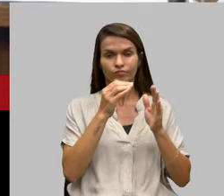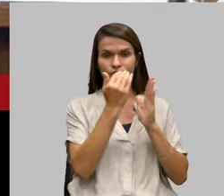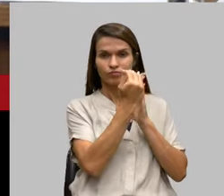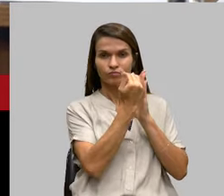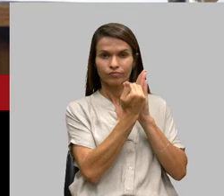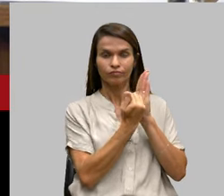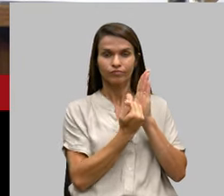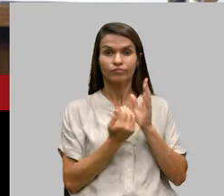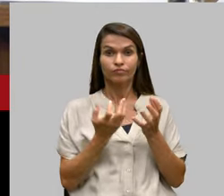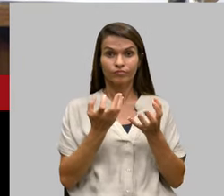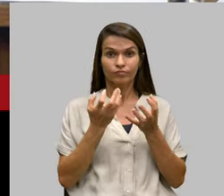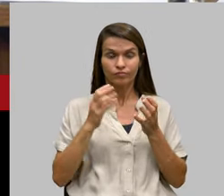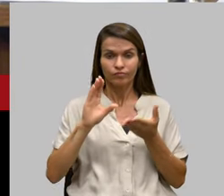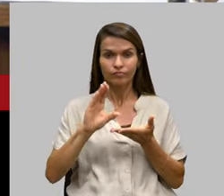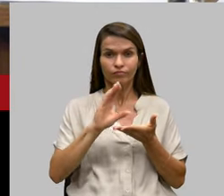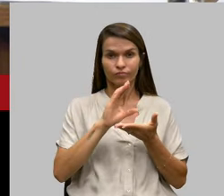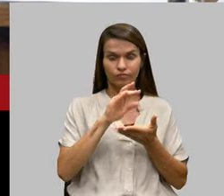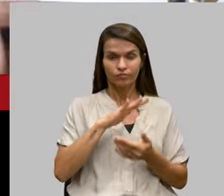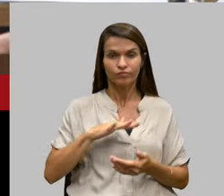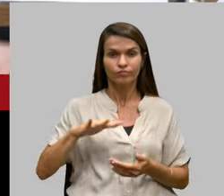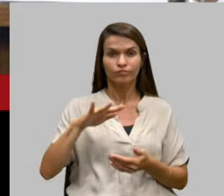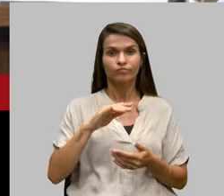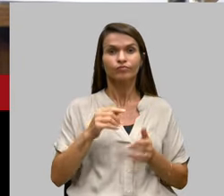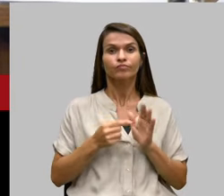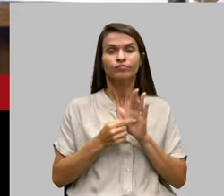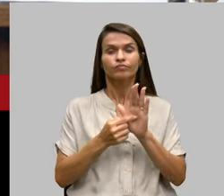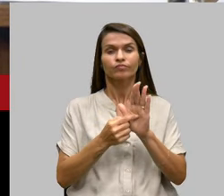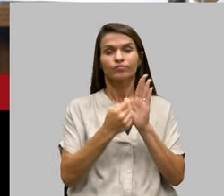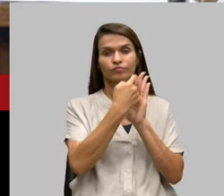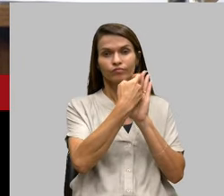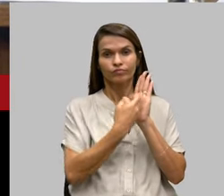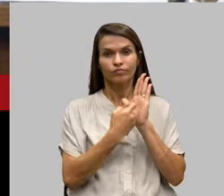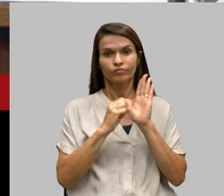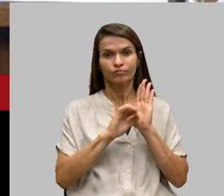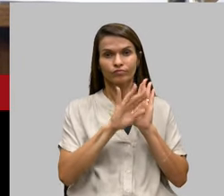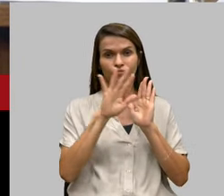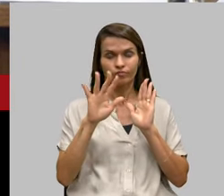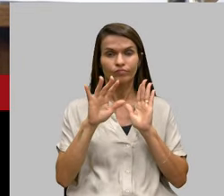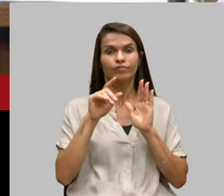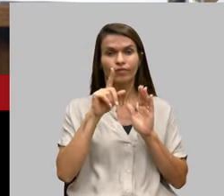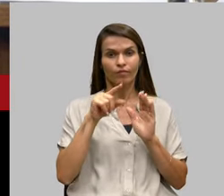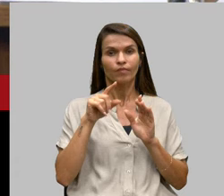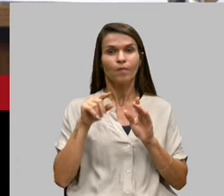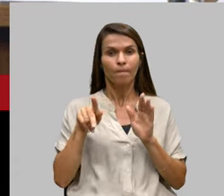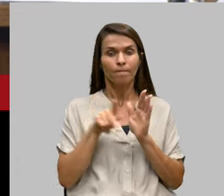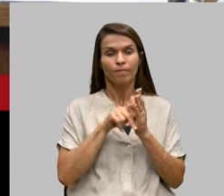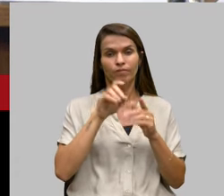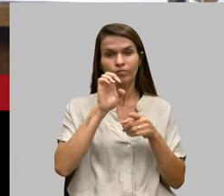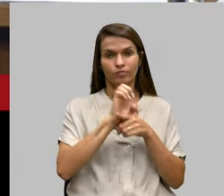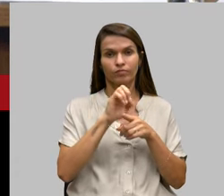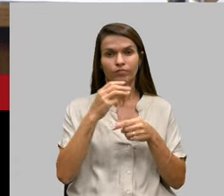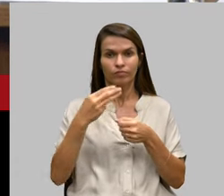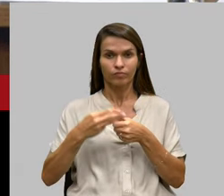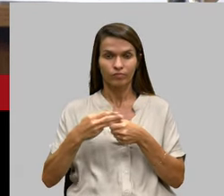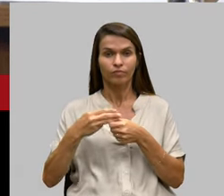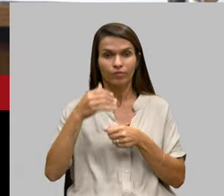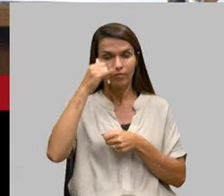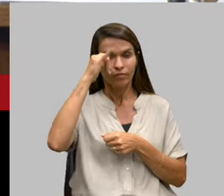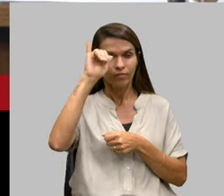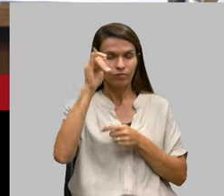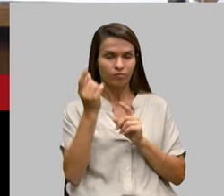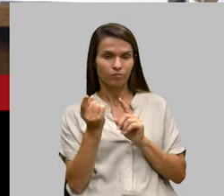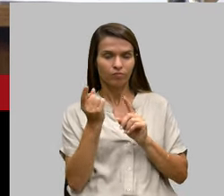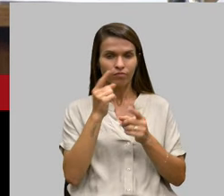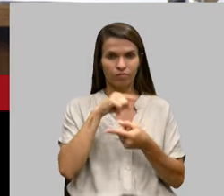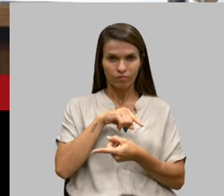extraordinária tem que prever claramente no texto que é também para estados e municípios e evitar essas essas contradições que